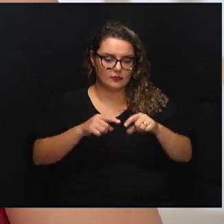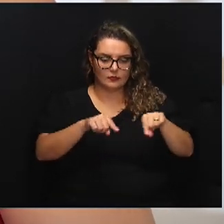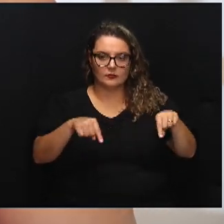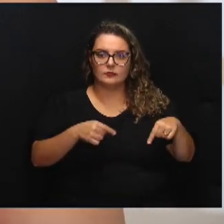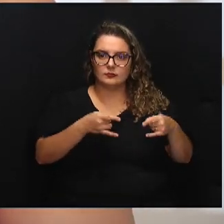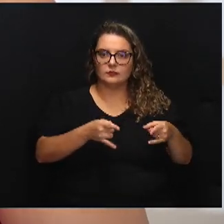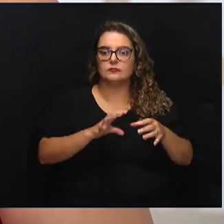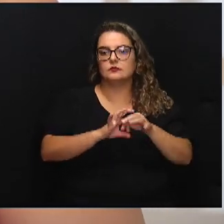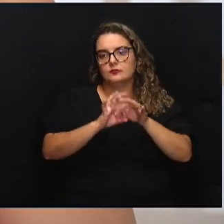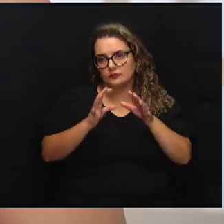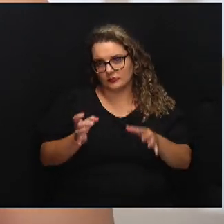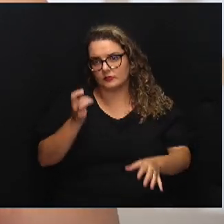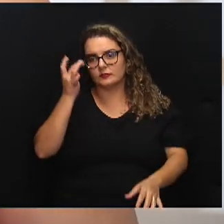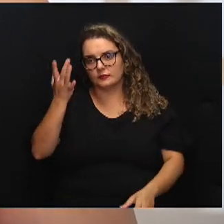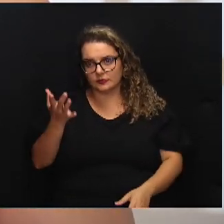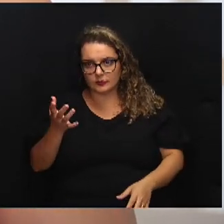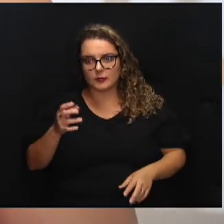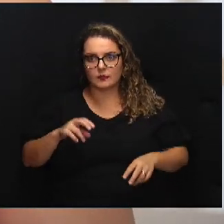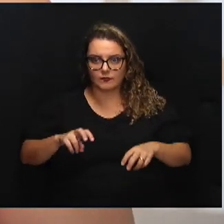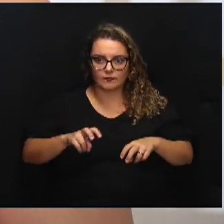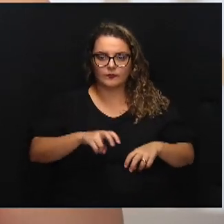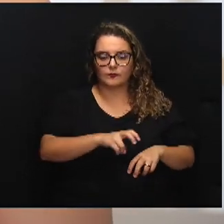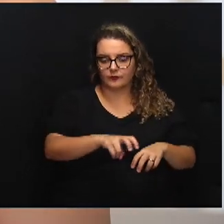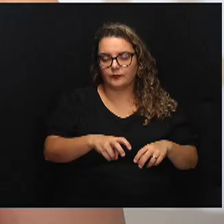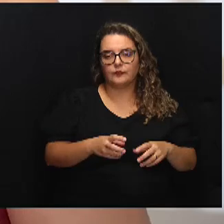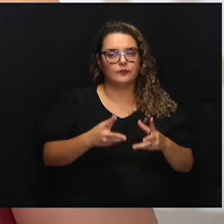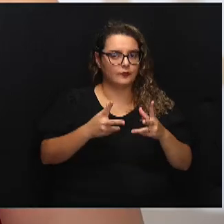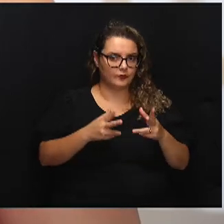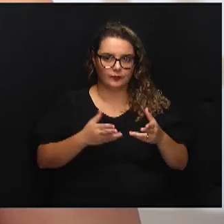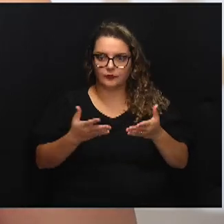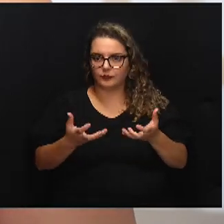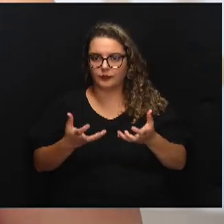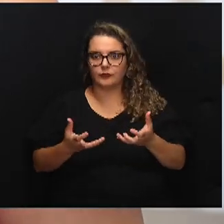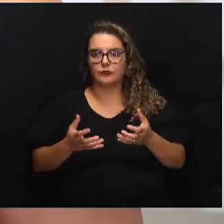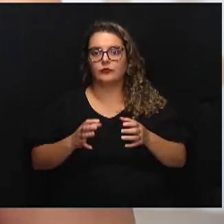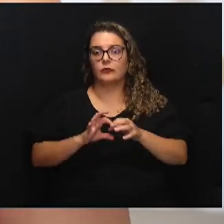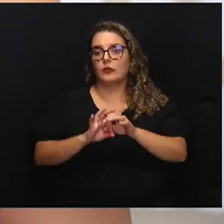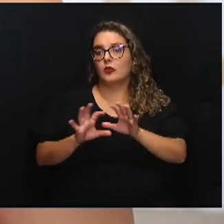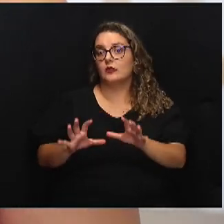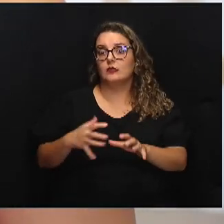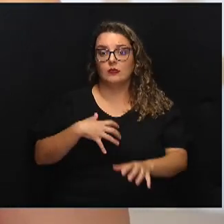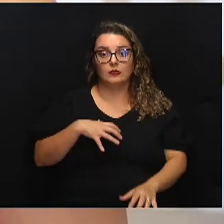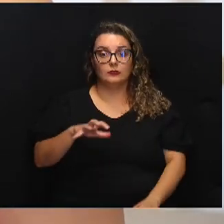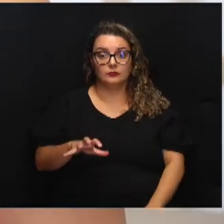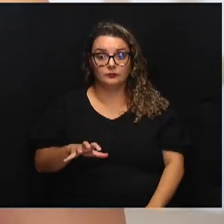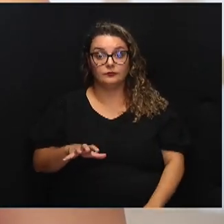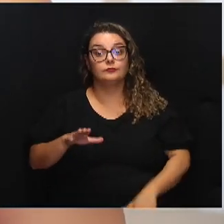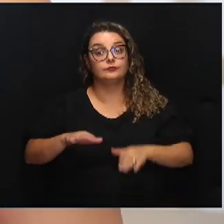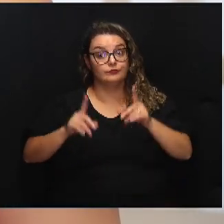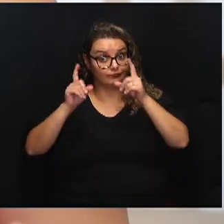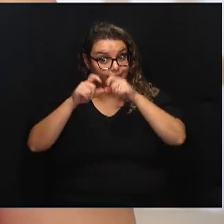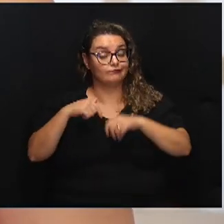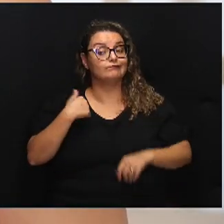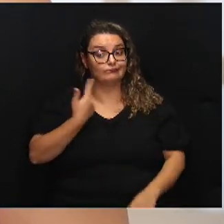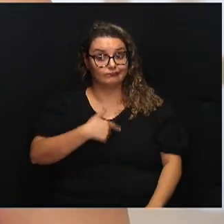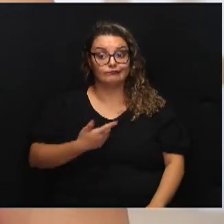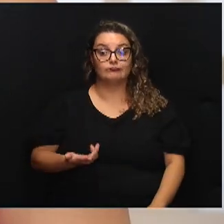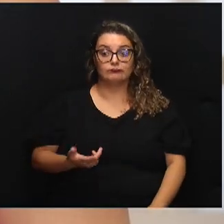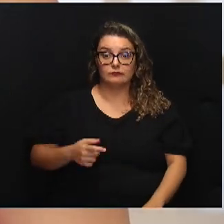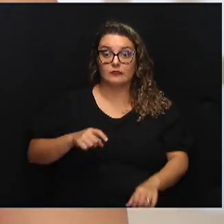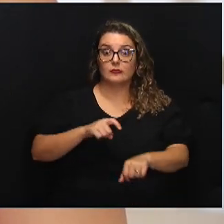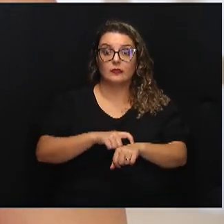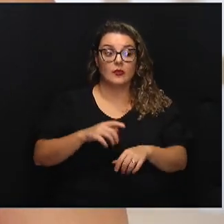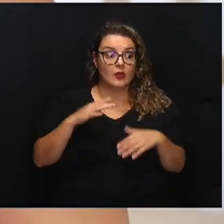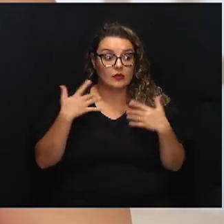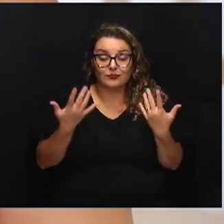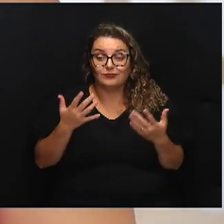essa facilidade dele se locomover como ele quer, ficar com quem ele quer. Muitas vezes é desafiador pra gente, muitas vezes ele está nesse lamento, a gente